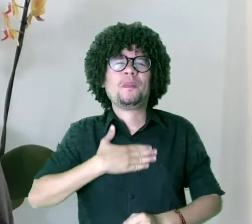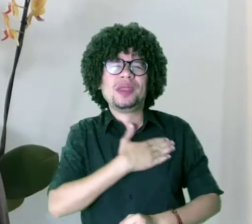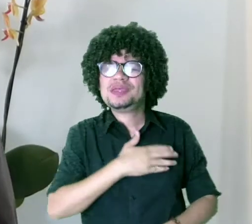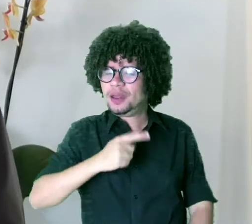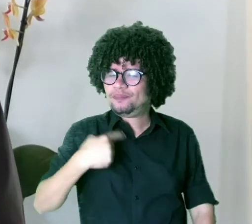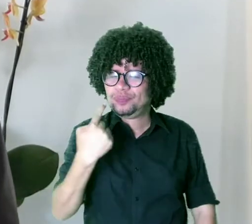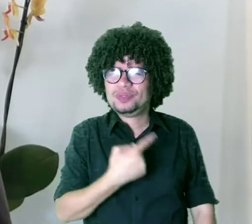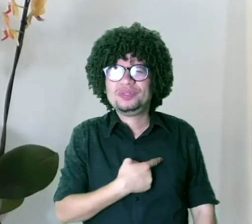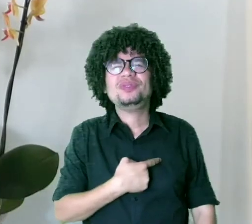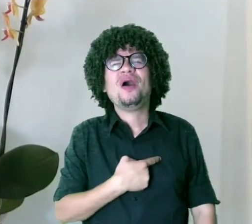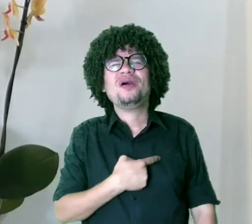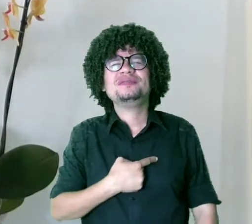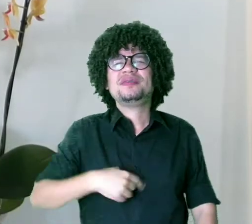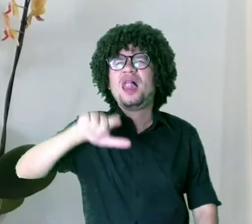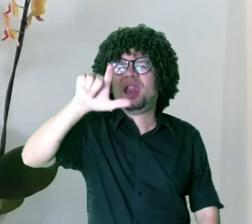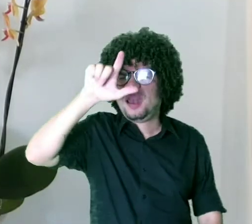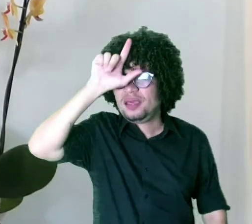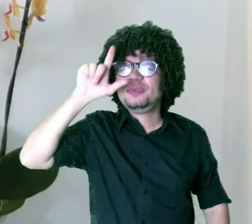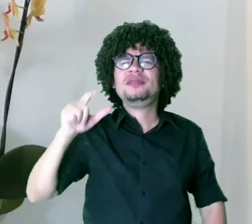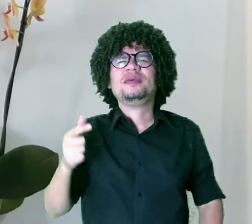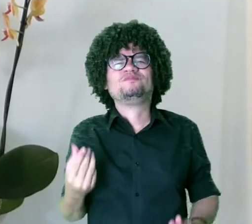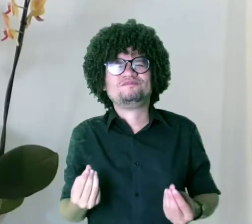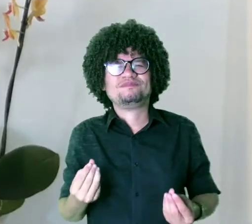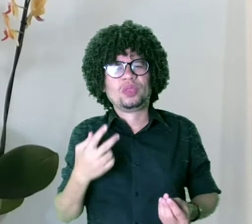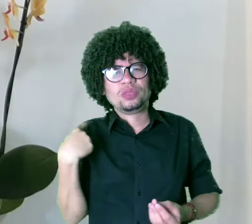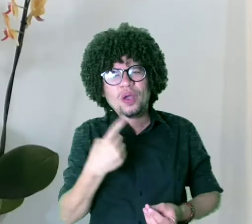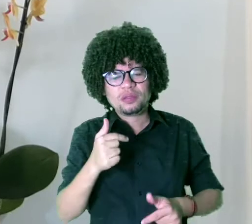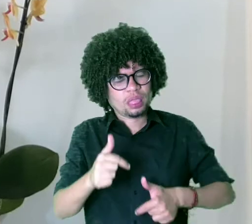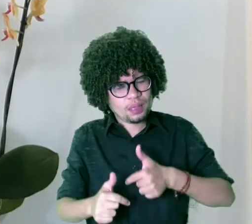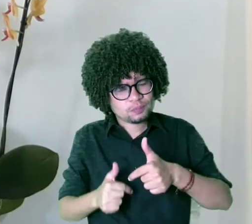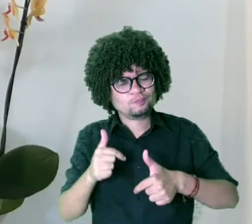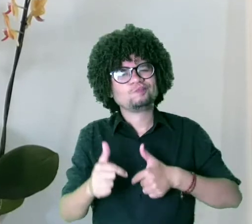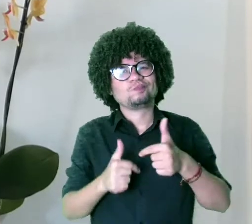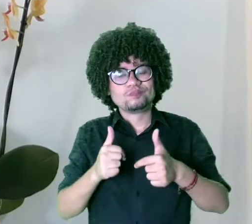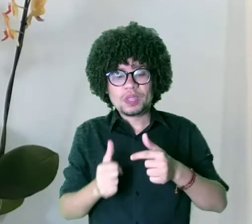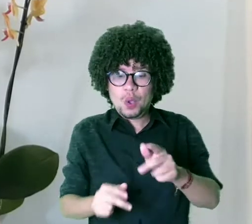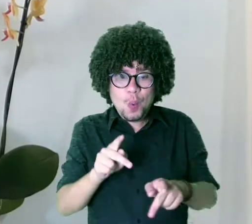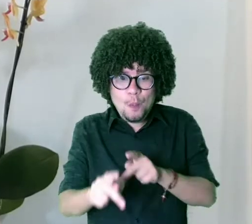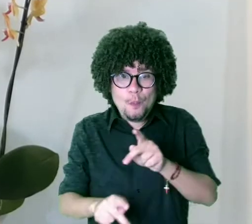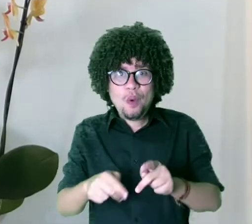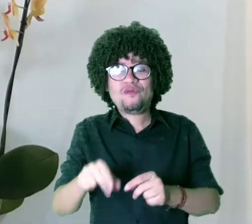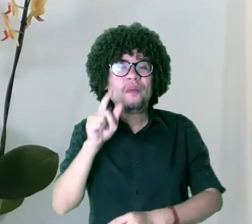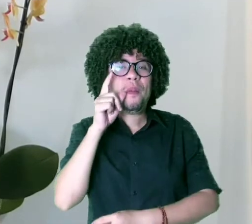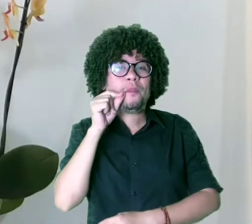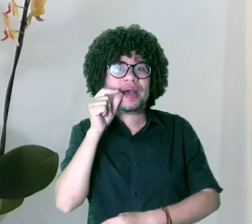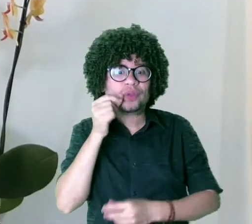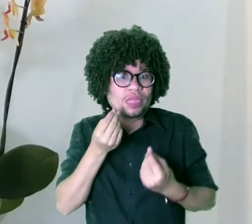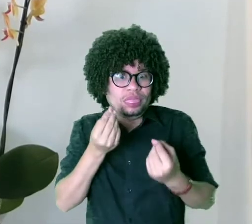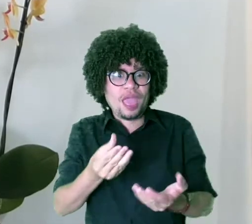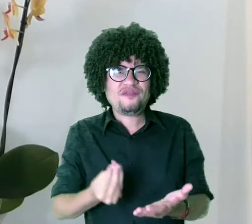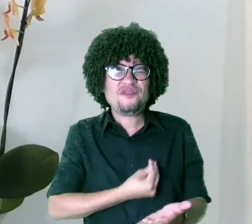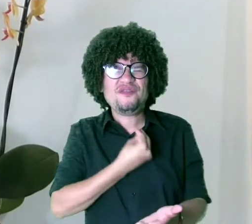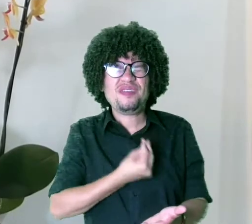e trabalhar para que o povo de Maceió seja um povo vivo, seja um